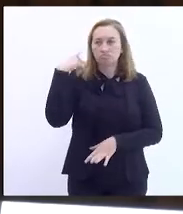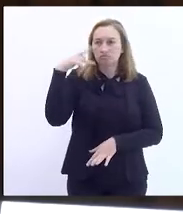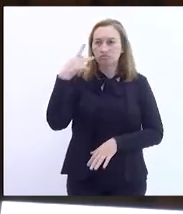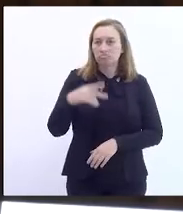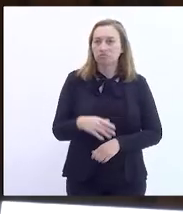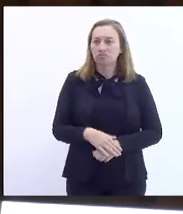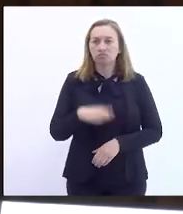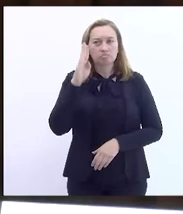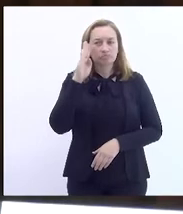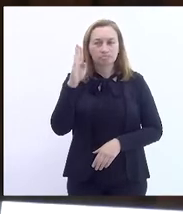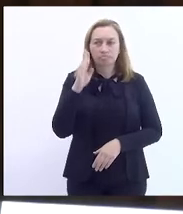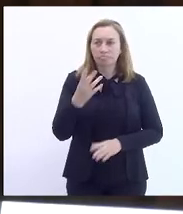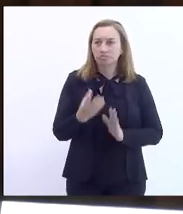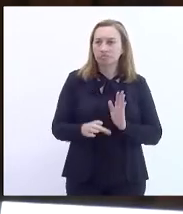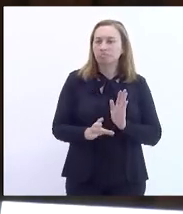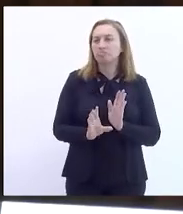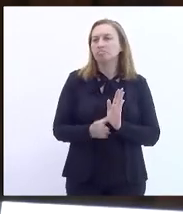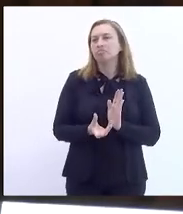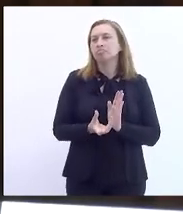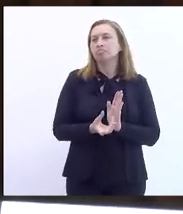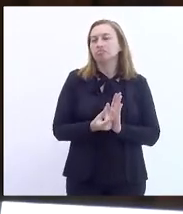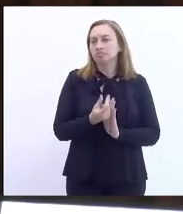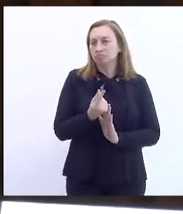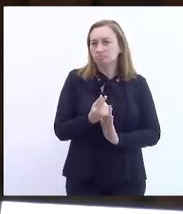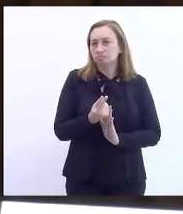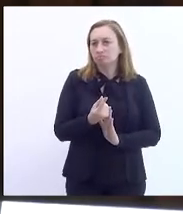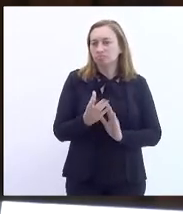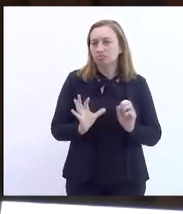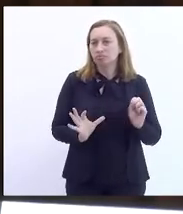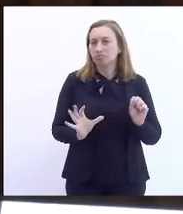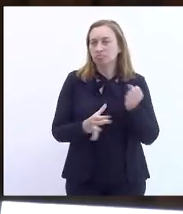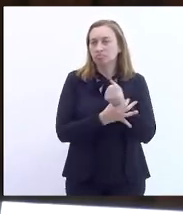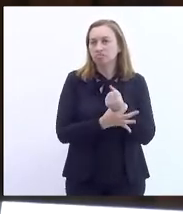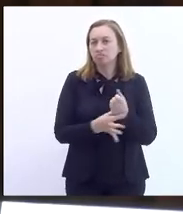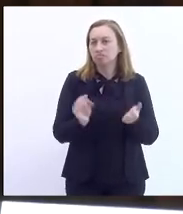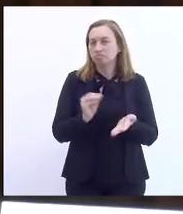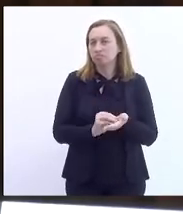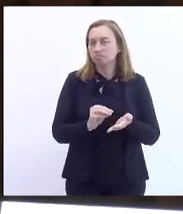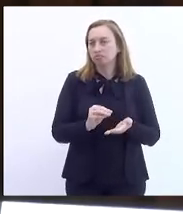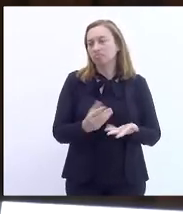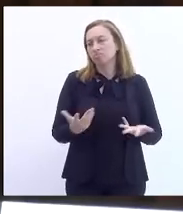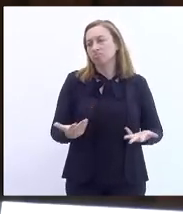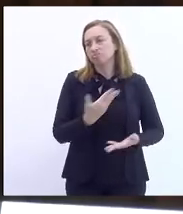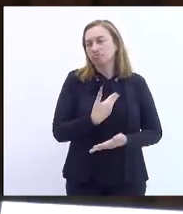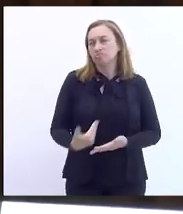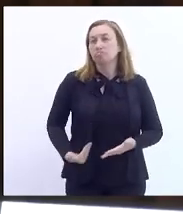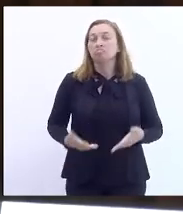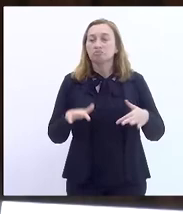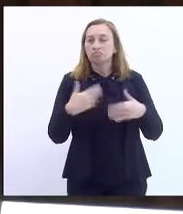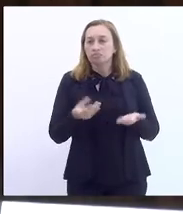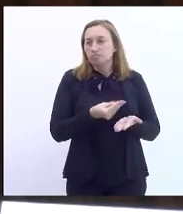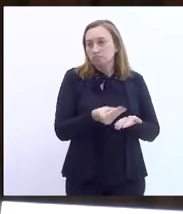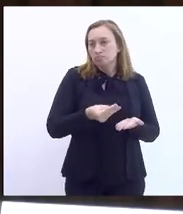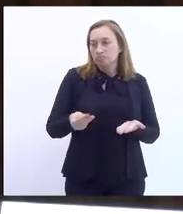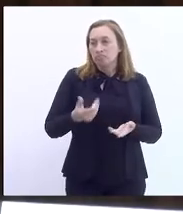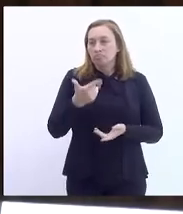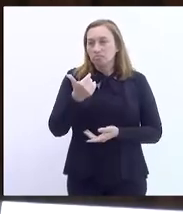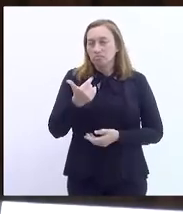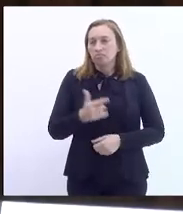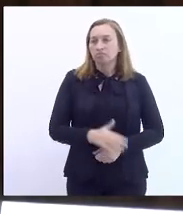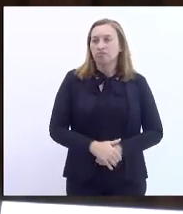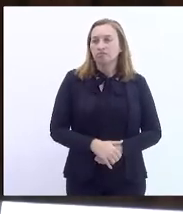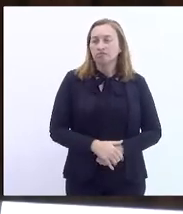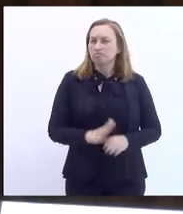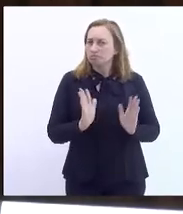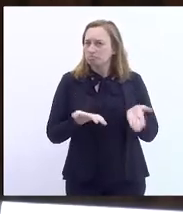a prioridade de orçamento da política de segurança pública bom então a distribuição de armas